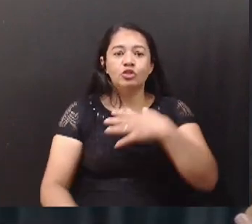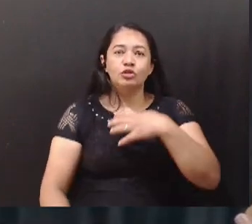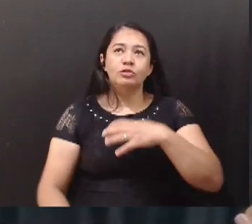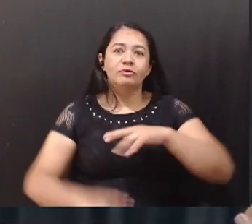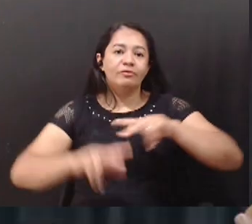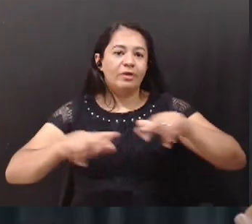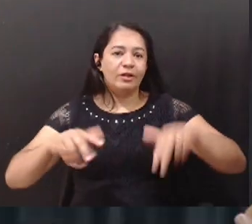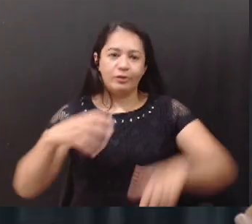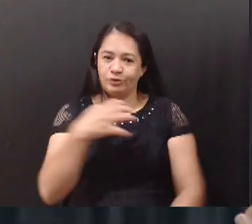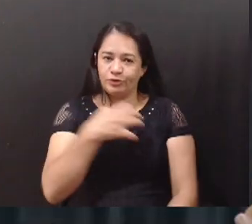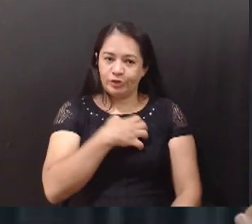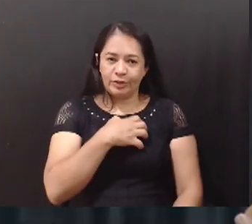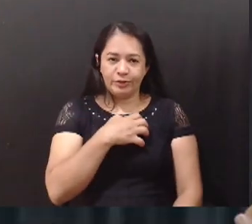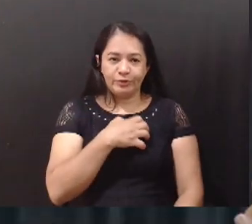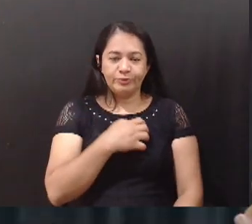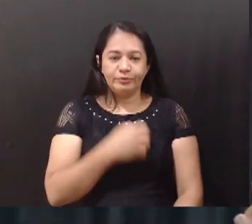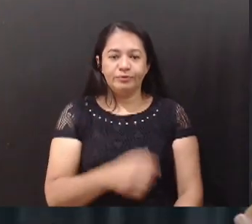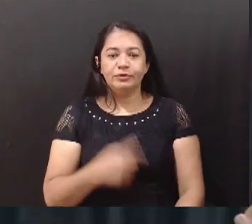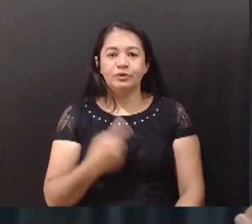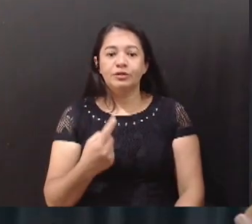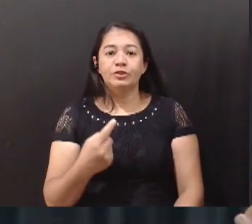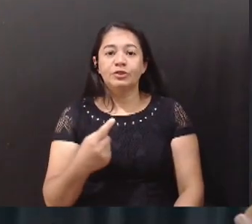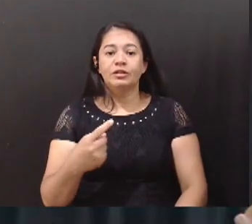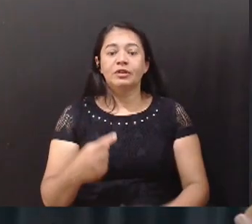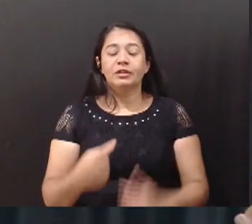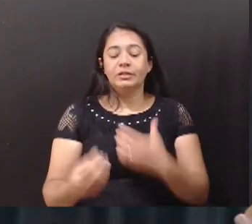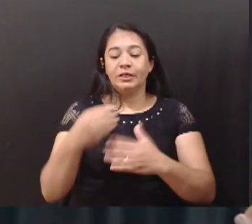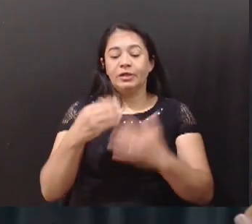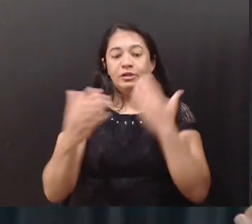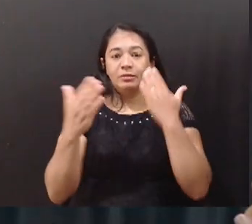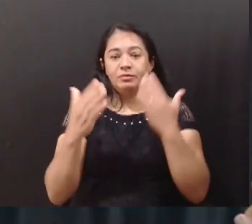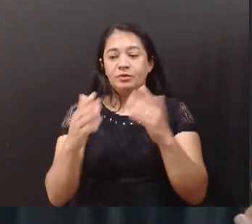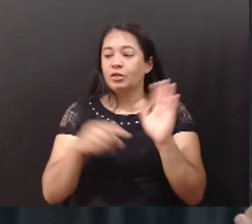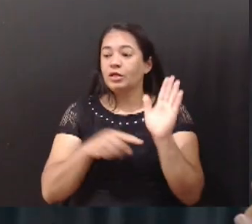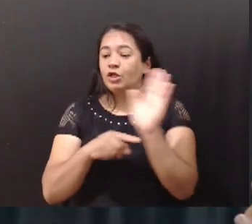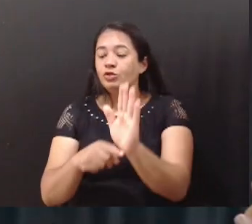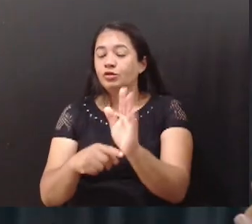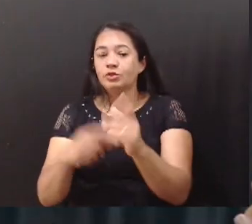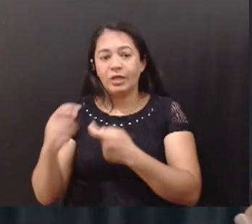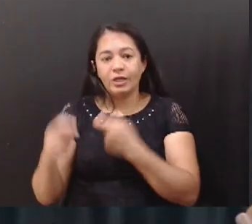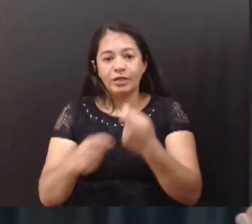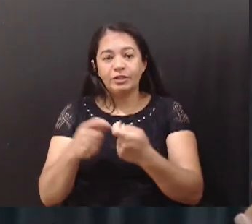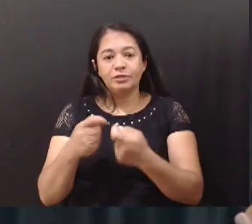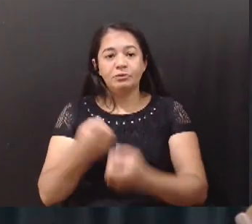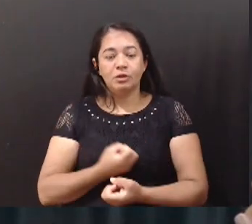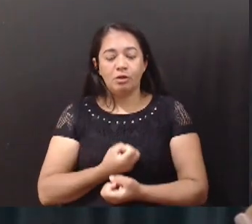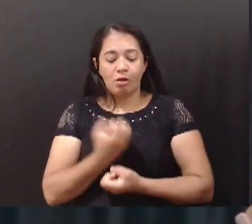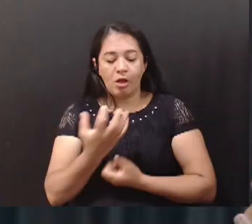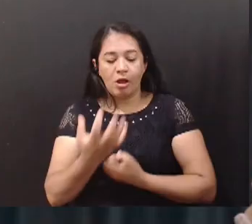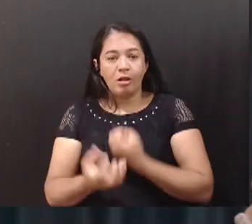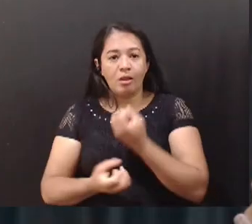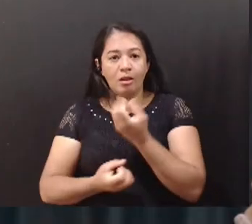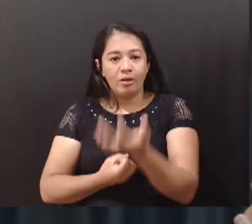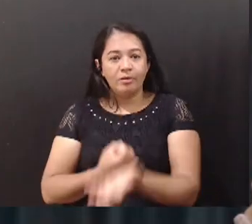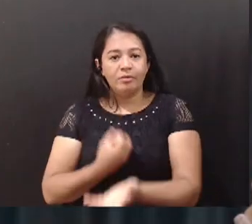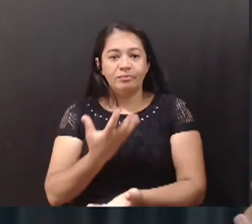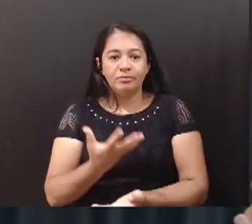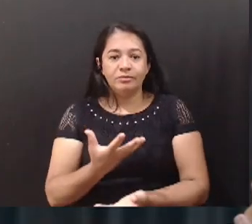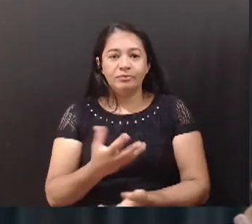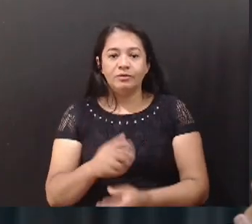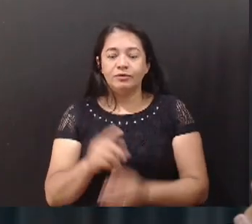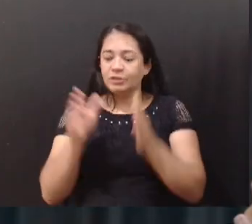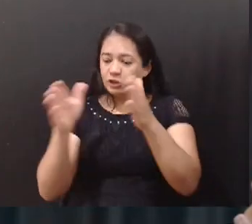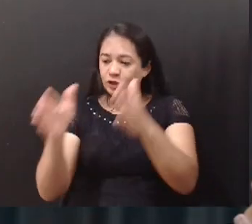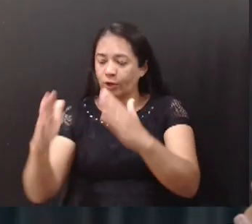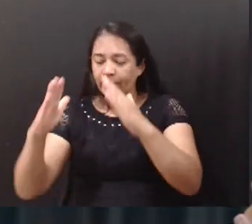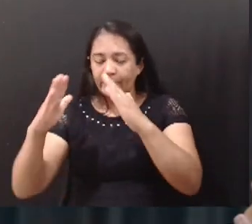os nossos pacientes é ajudá-los a administrar melhor essa expressão emocional. Claro. Então você chegou em casa,